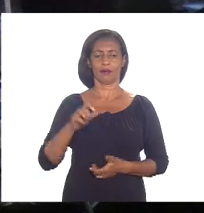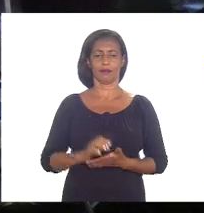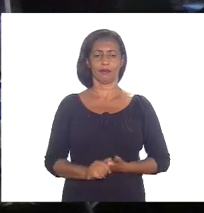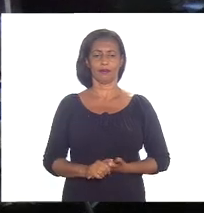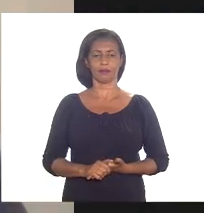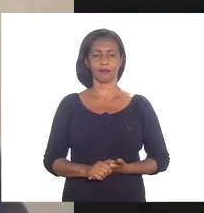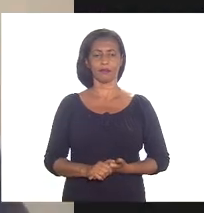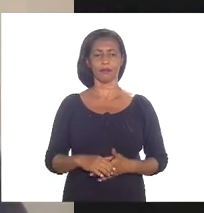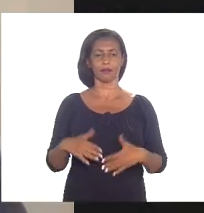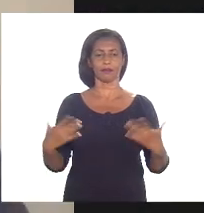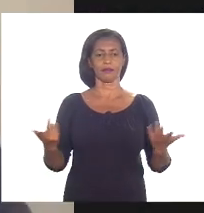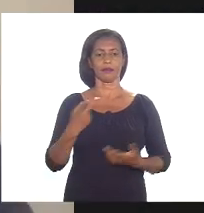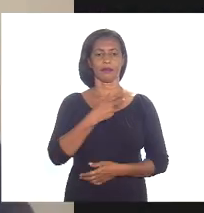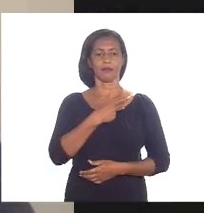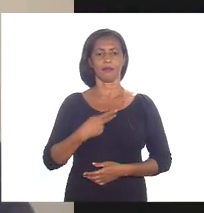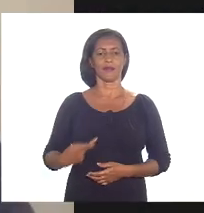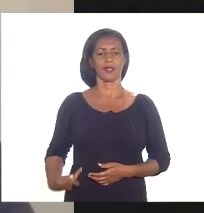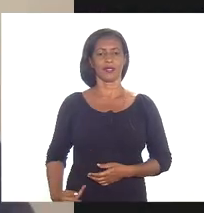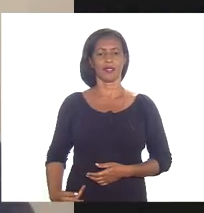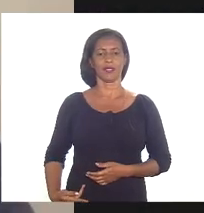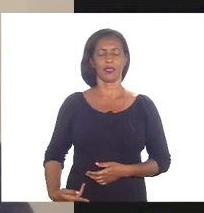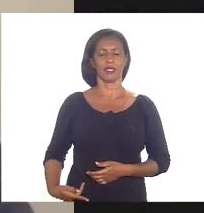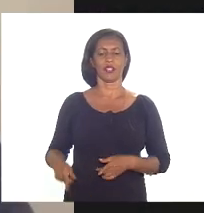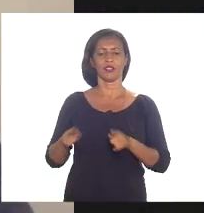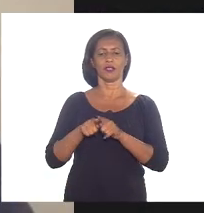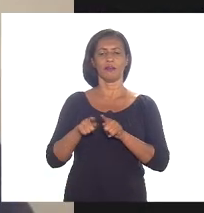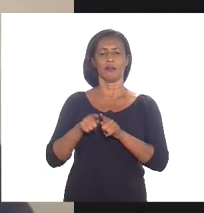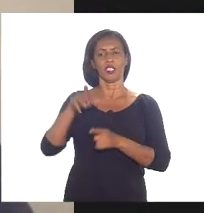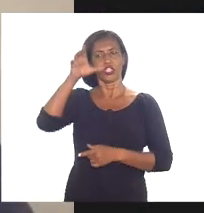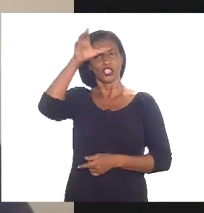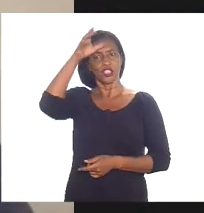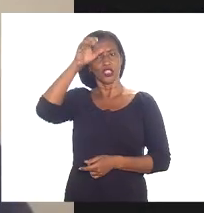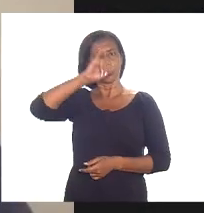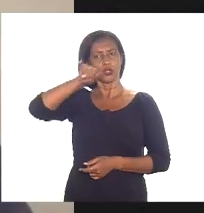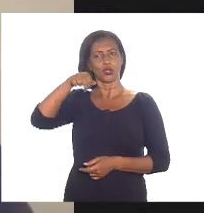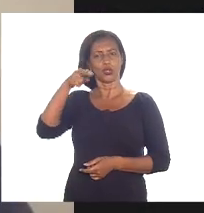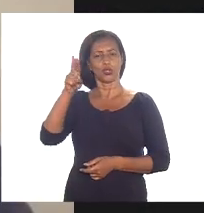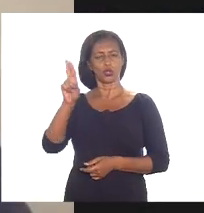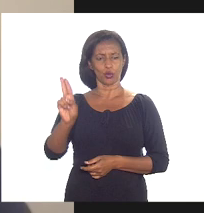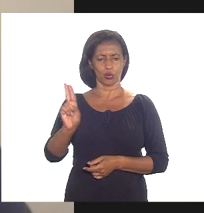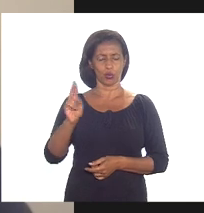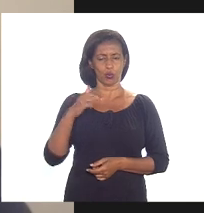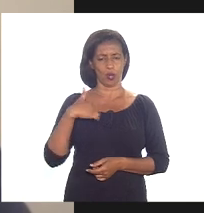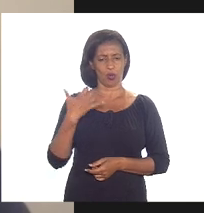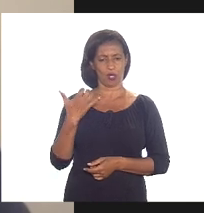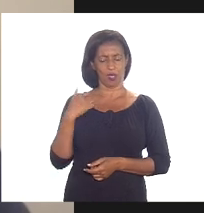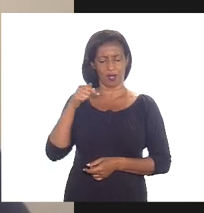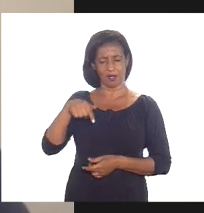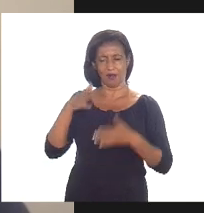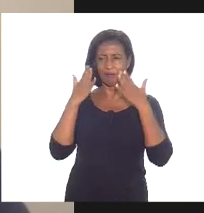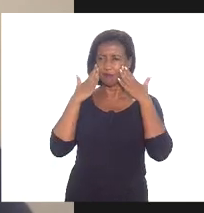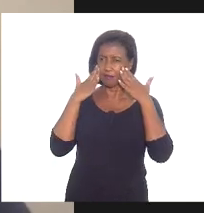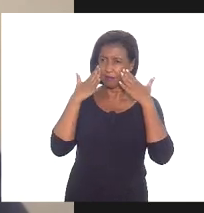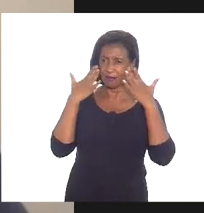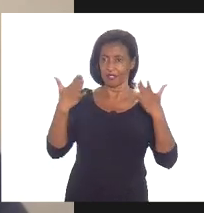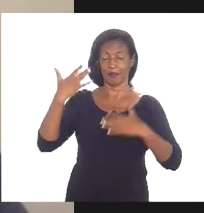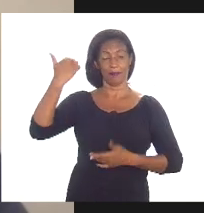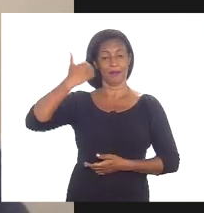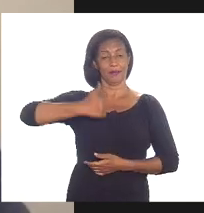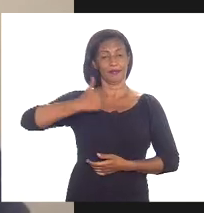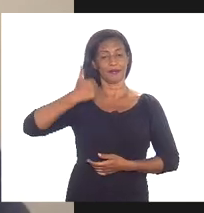presidente, senhora... Eu, deputada Tia, eu quero aqui manifestar,